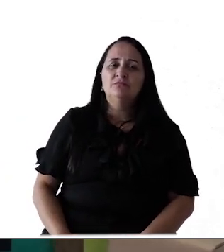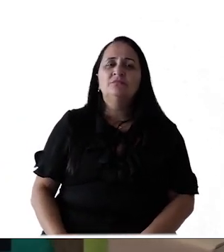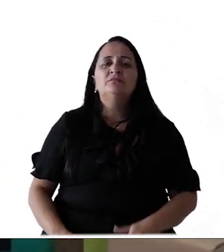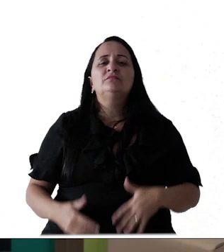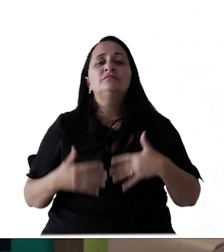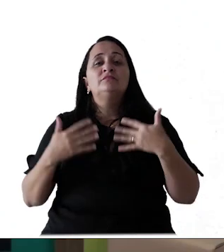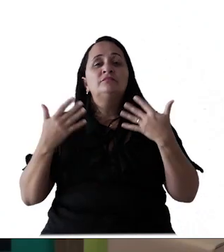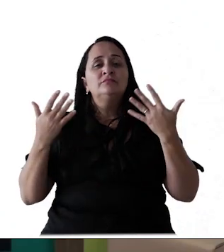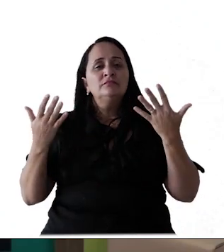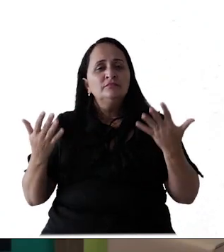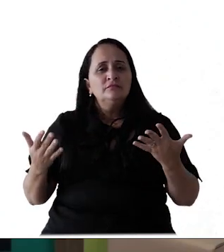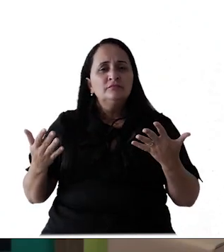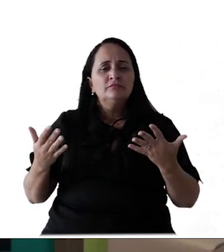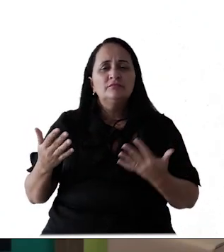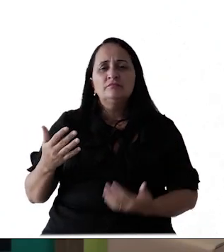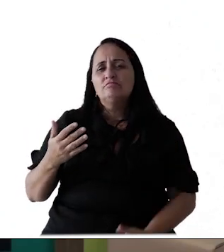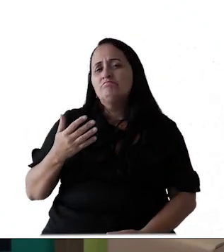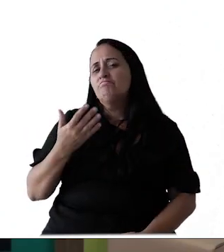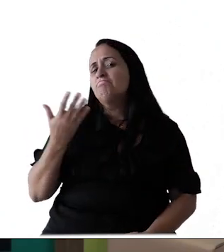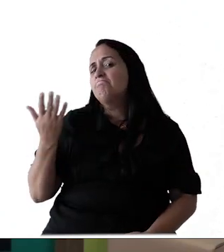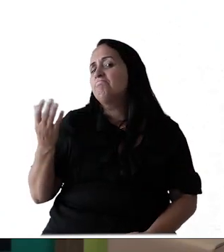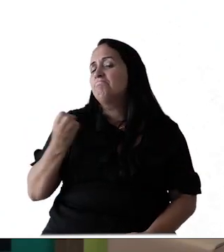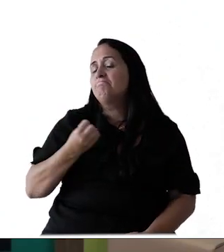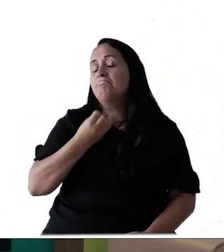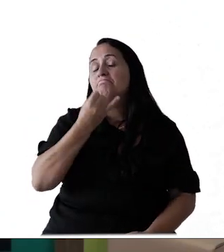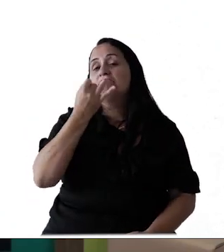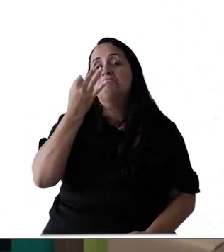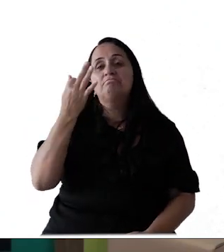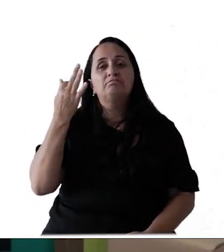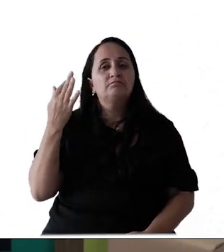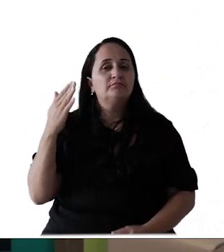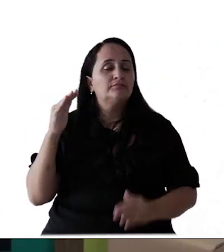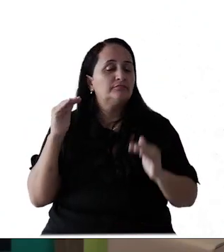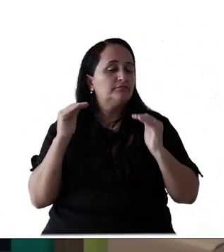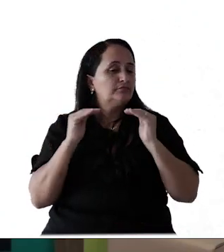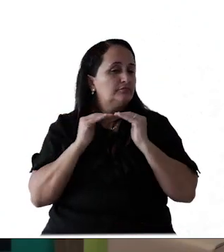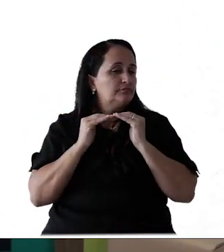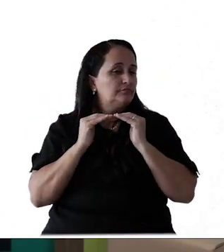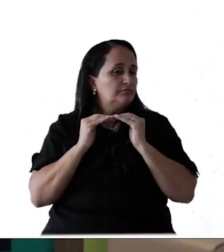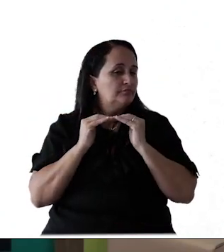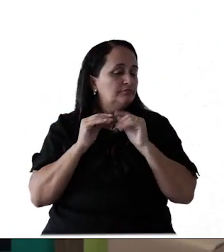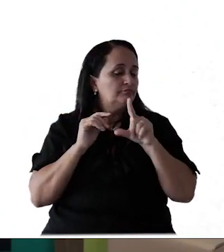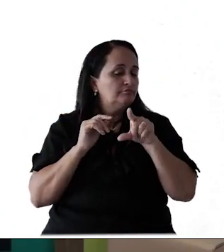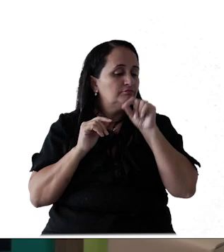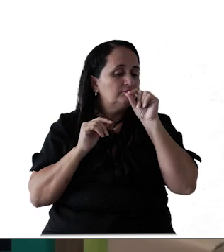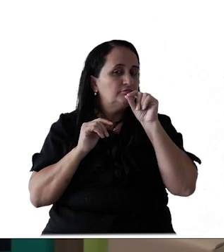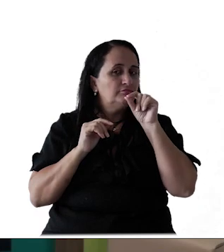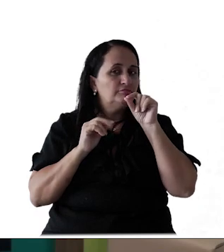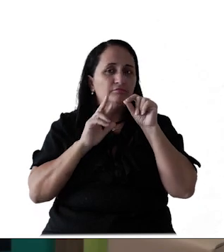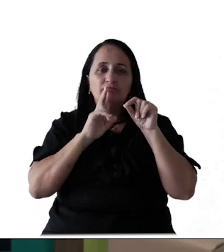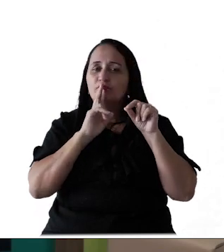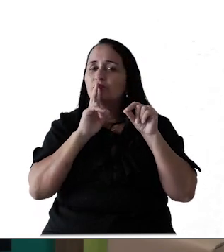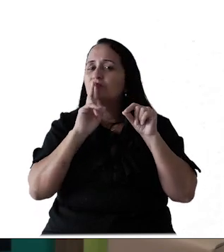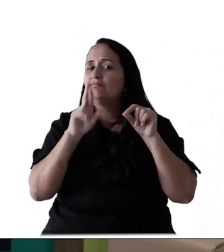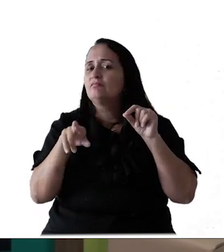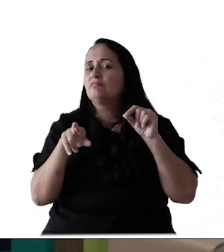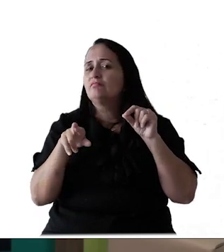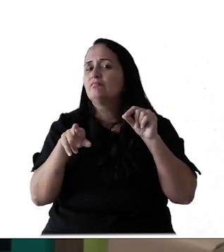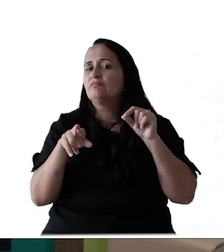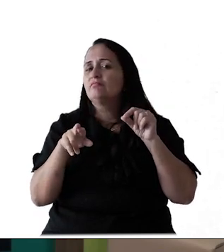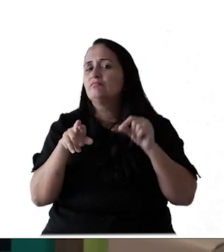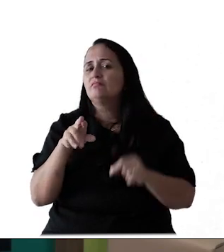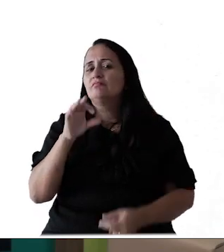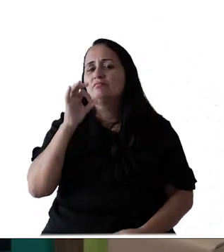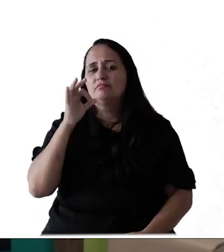pertinho. Vamos analisar agora as alternativas e ver quais. Sim, não somente tem uma resposta correta.